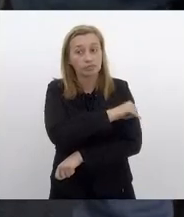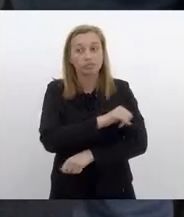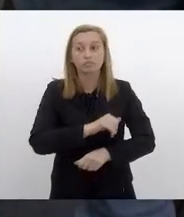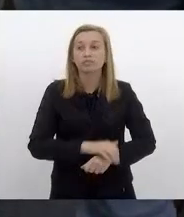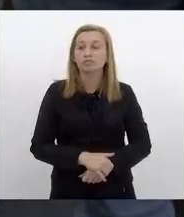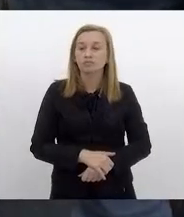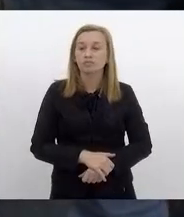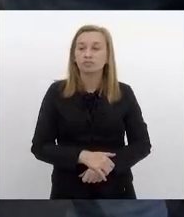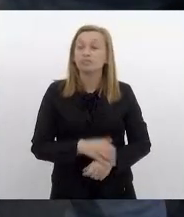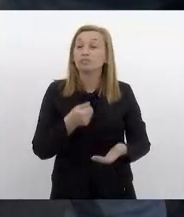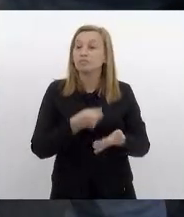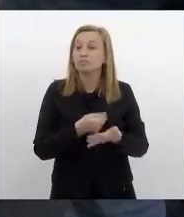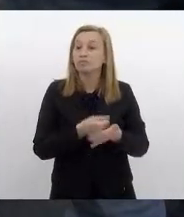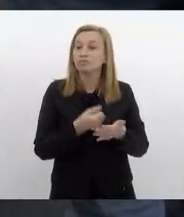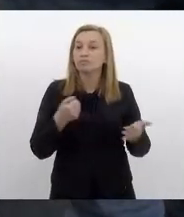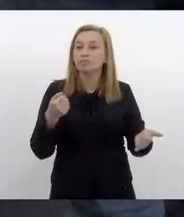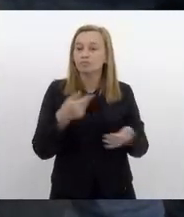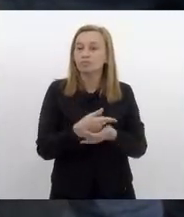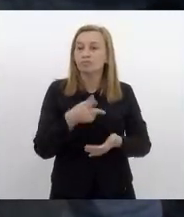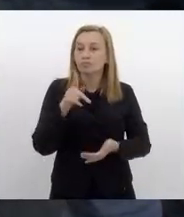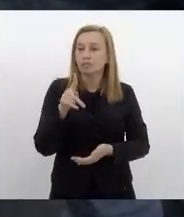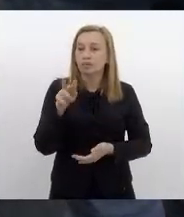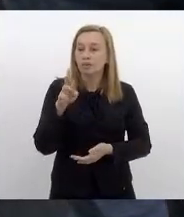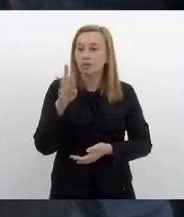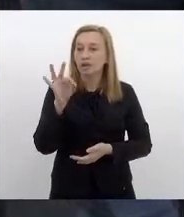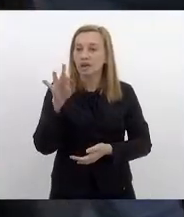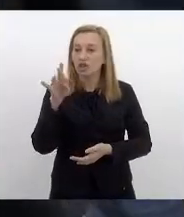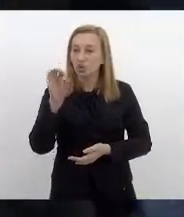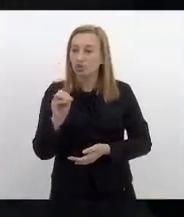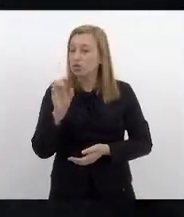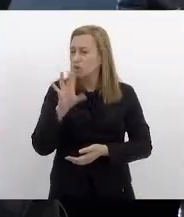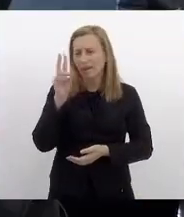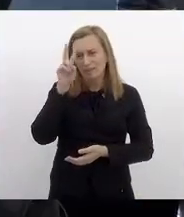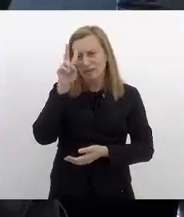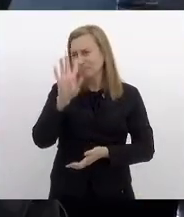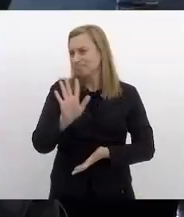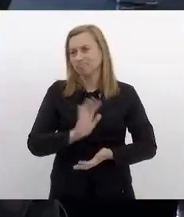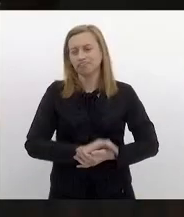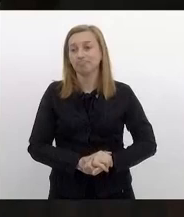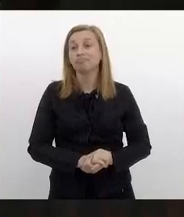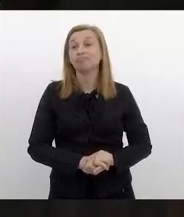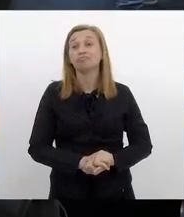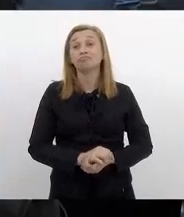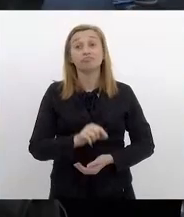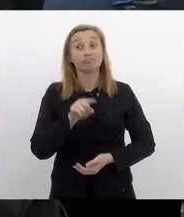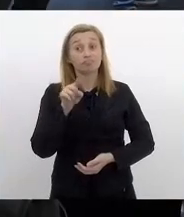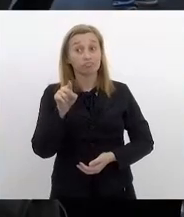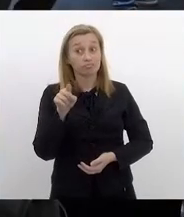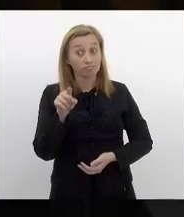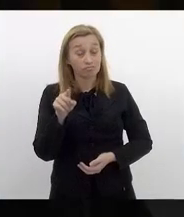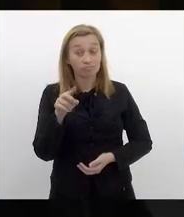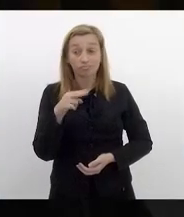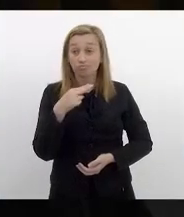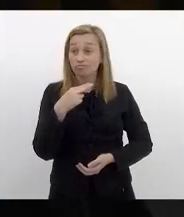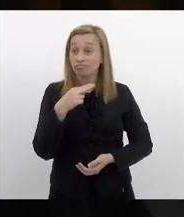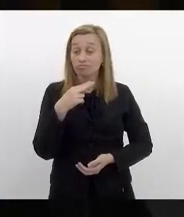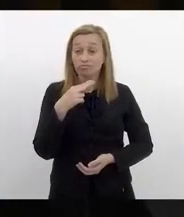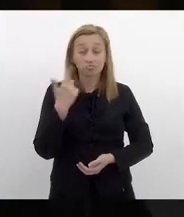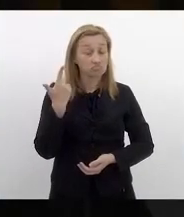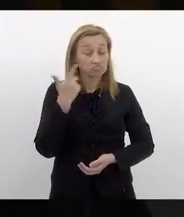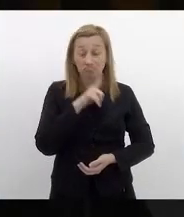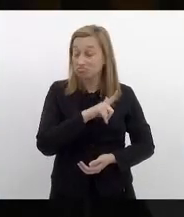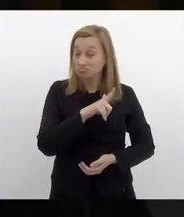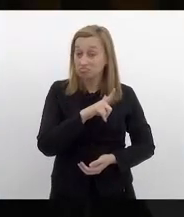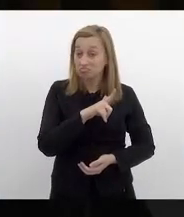regime, a obrigação de pagar os precatórios. Só para lembrar isso. O que ele não pode, o que ele não está conseguindo,